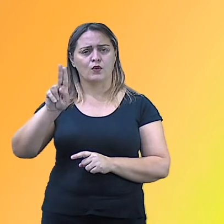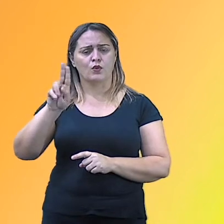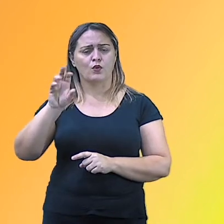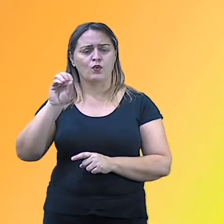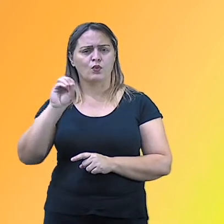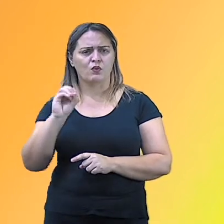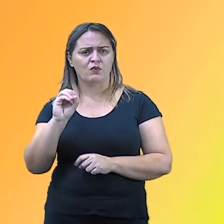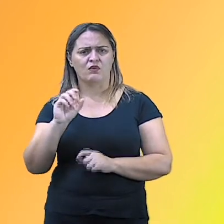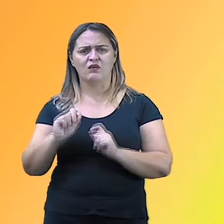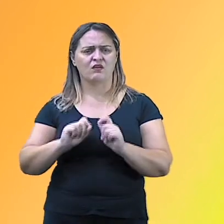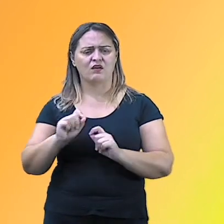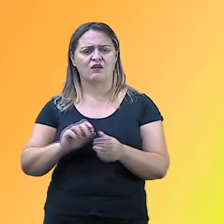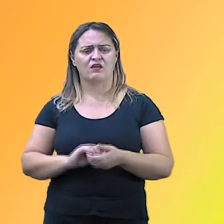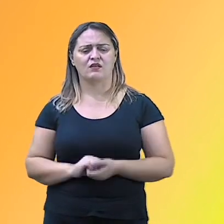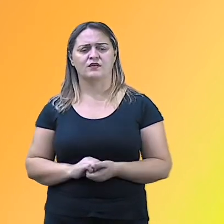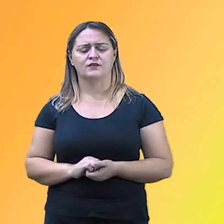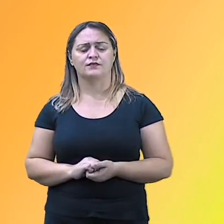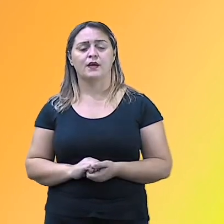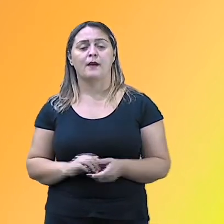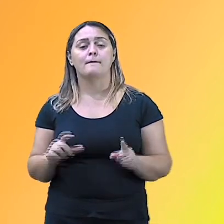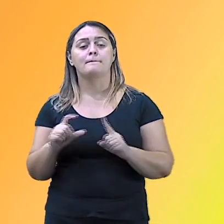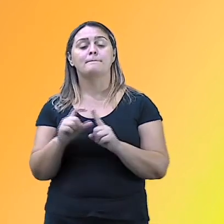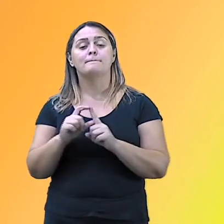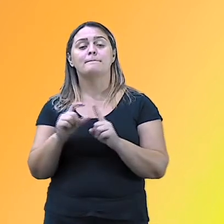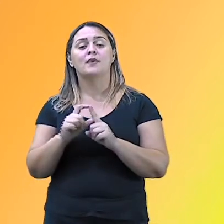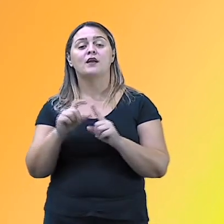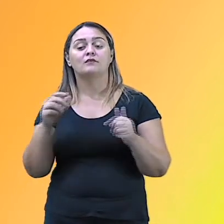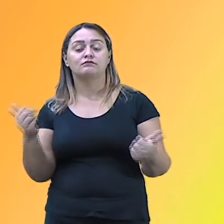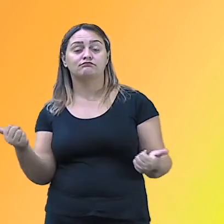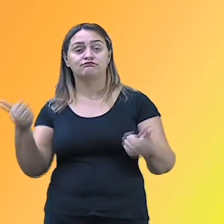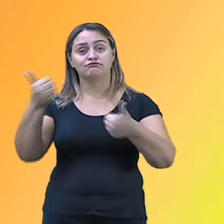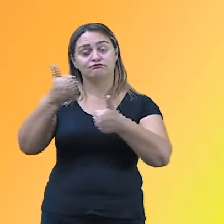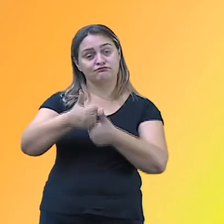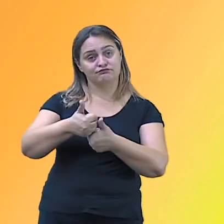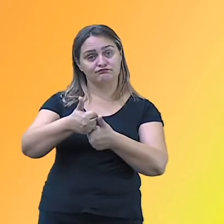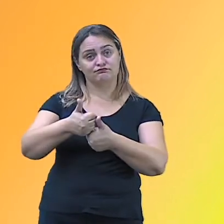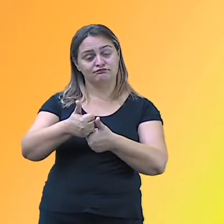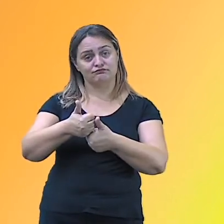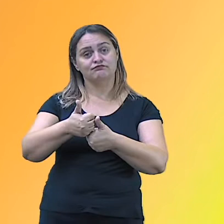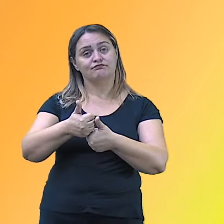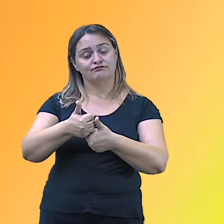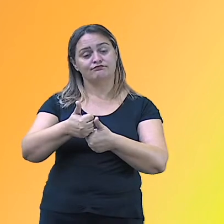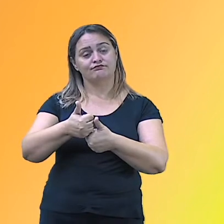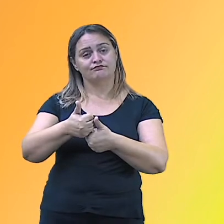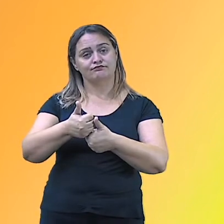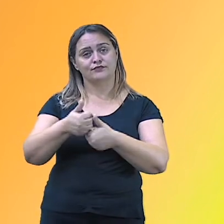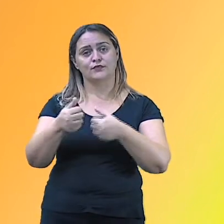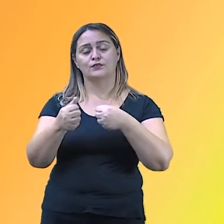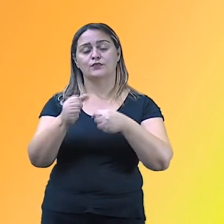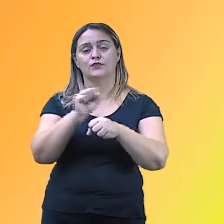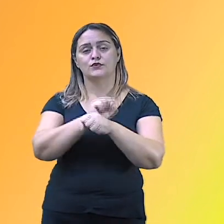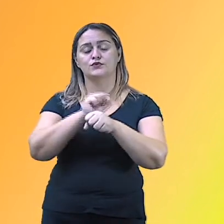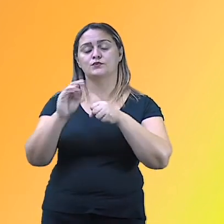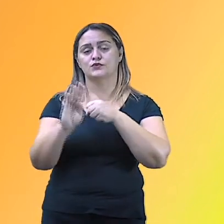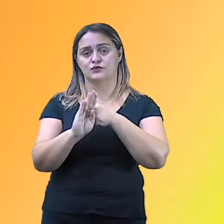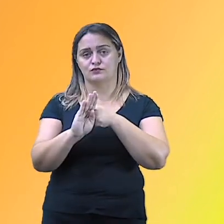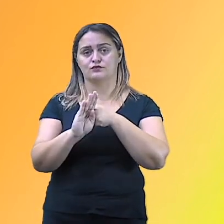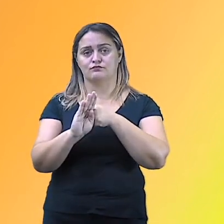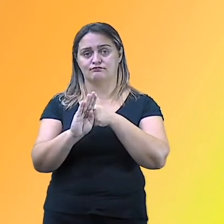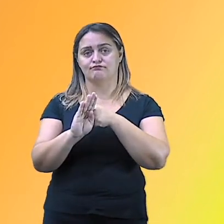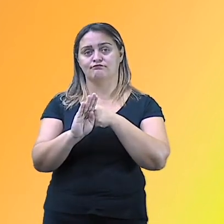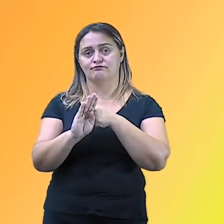pronome é a palavra que substitui um substantivo, ou acompanha um